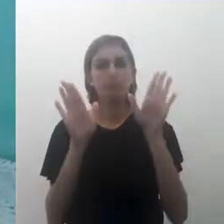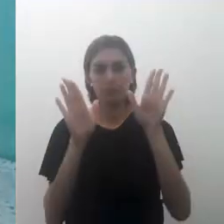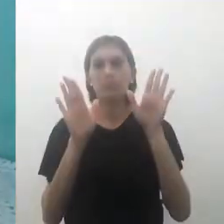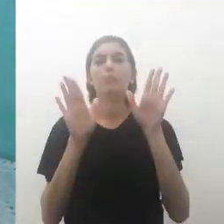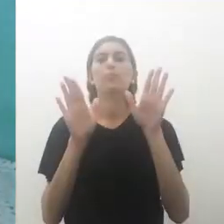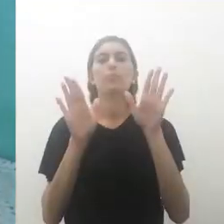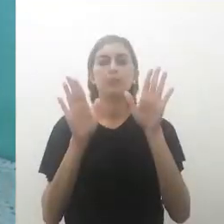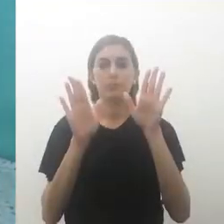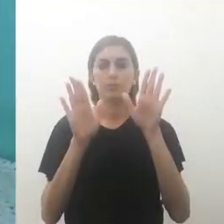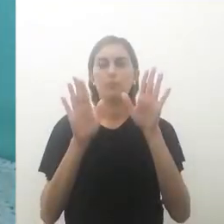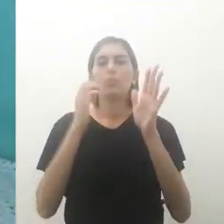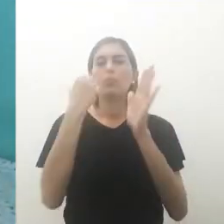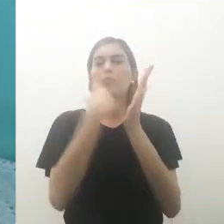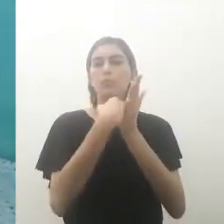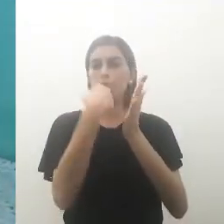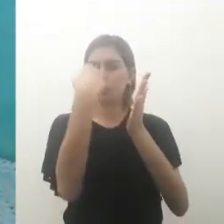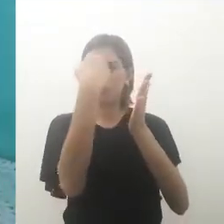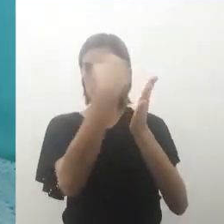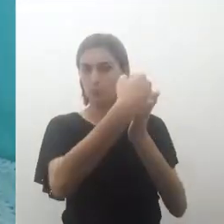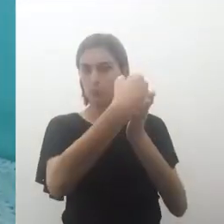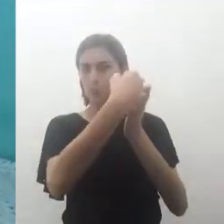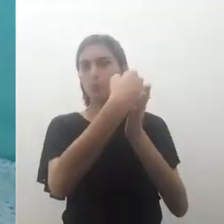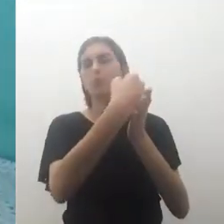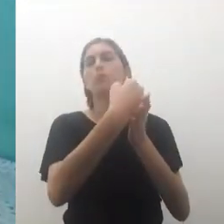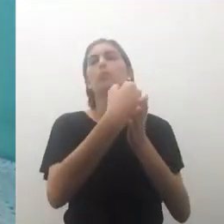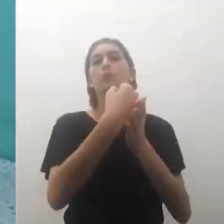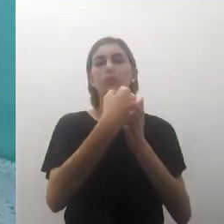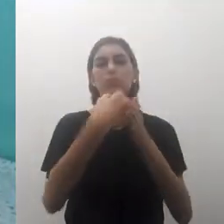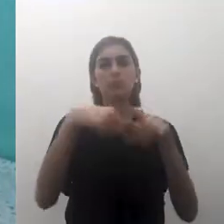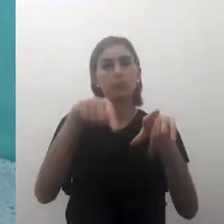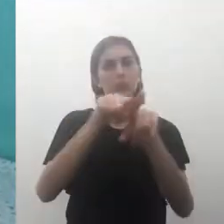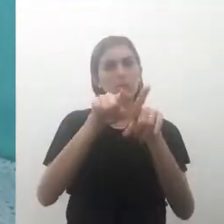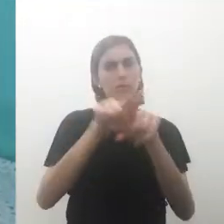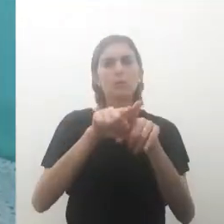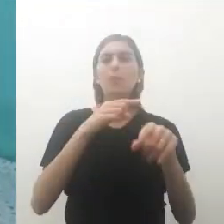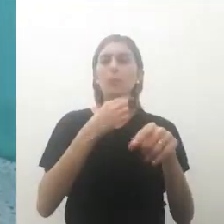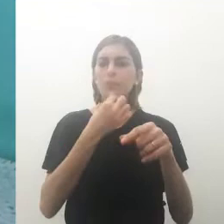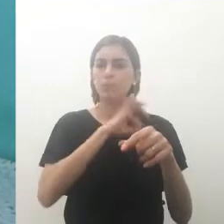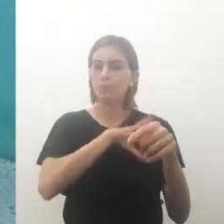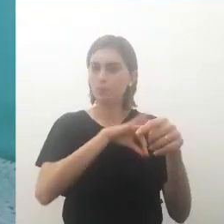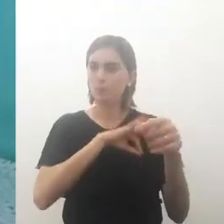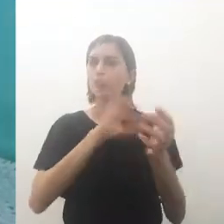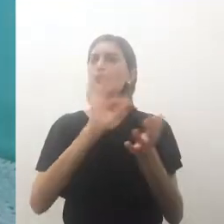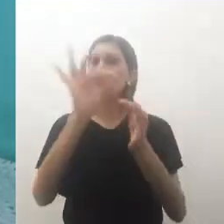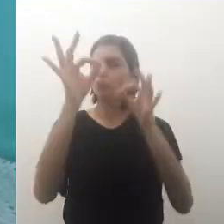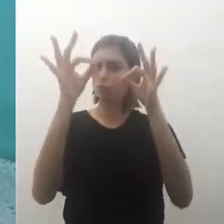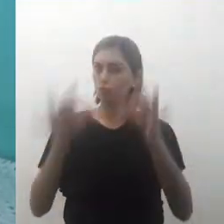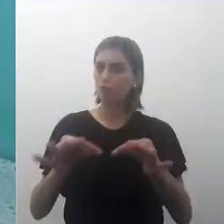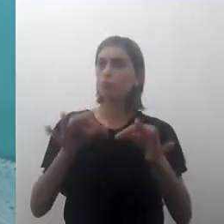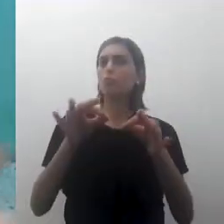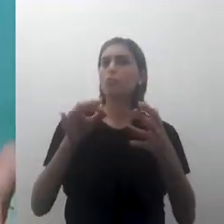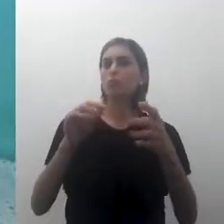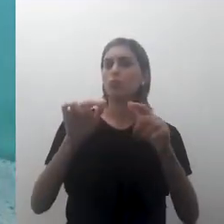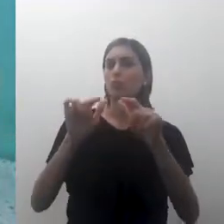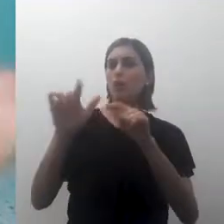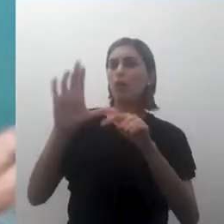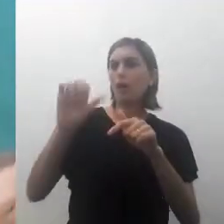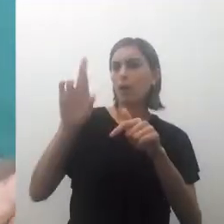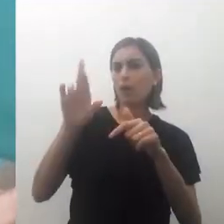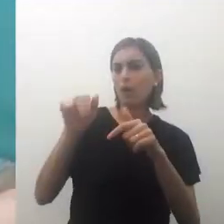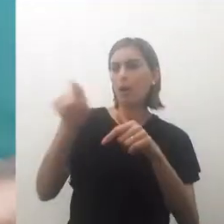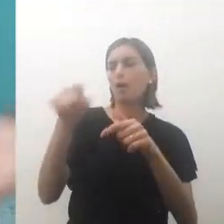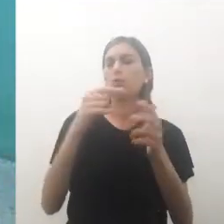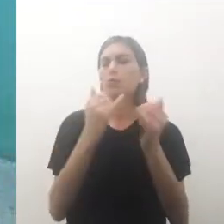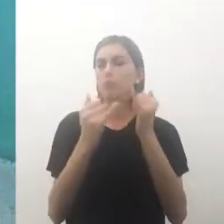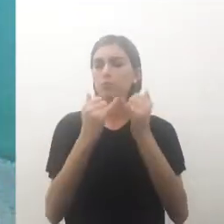explícita também e ser documentada disso, e também a remuneração ser justa entre pessoas e